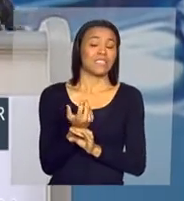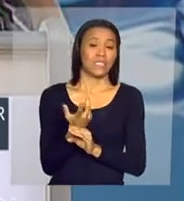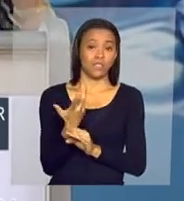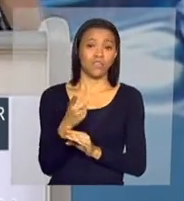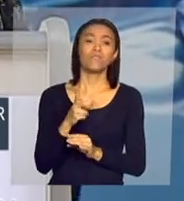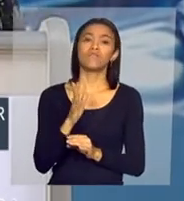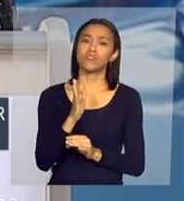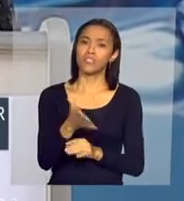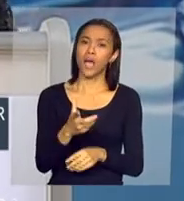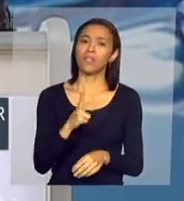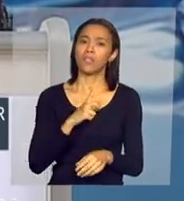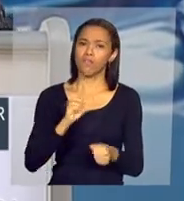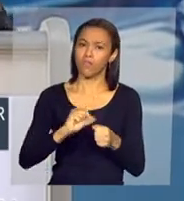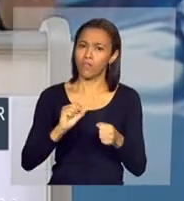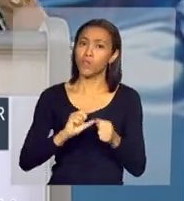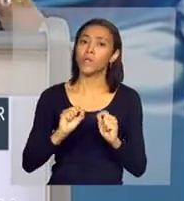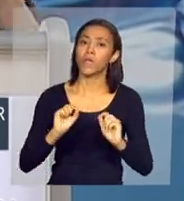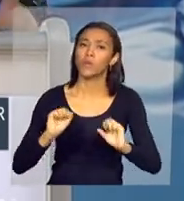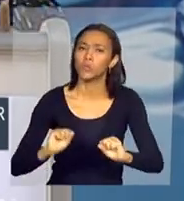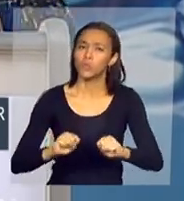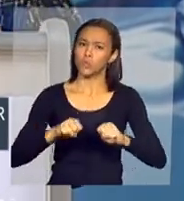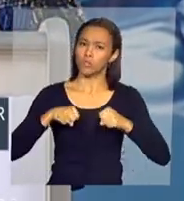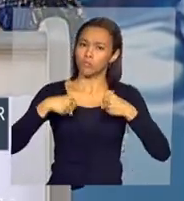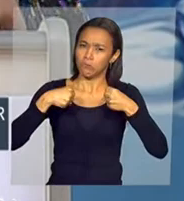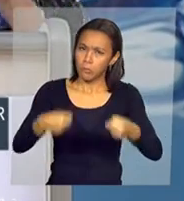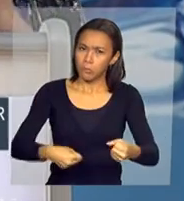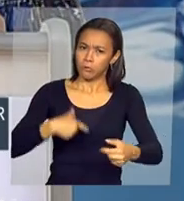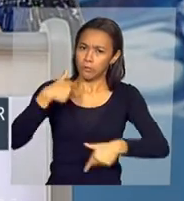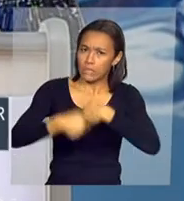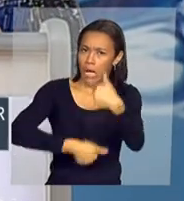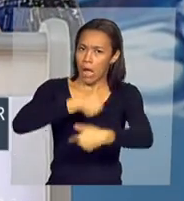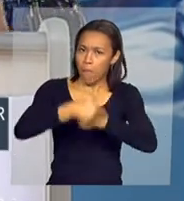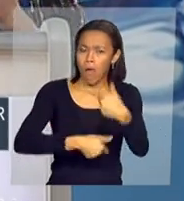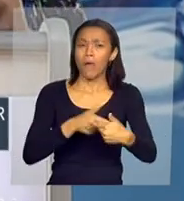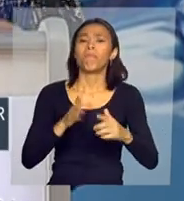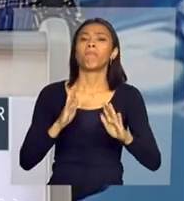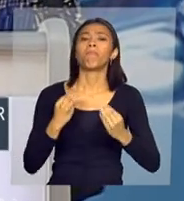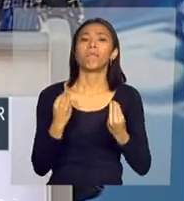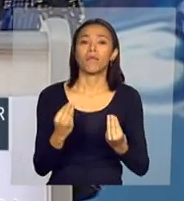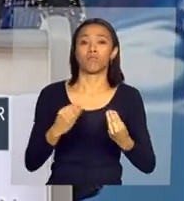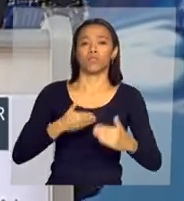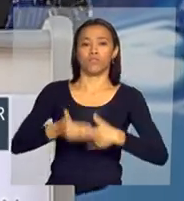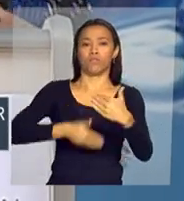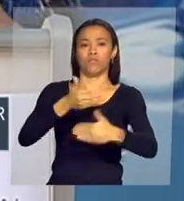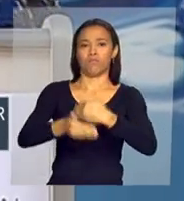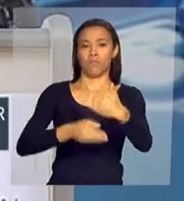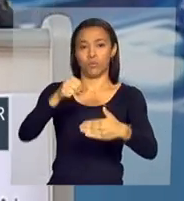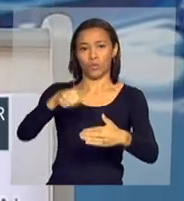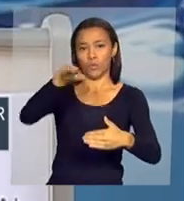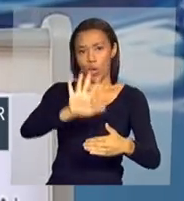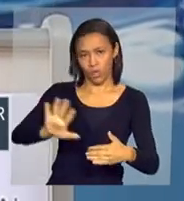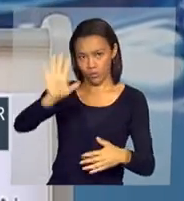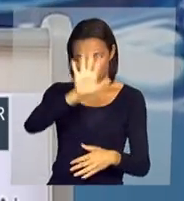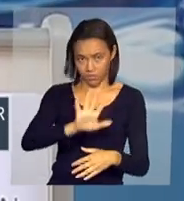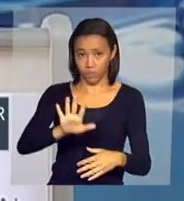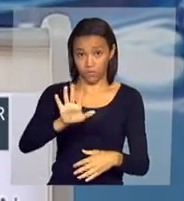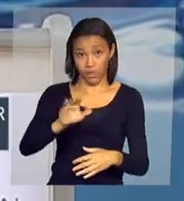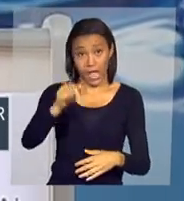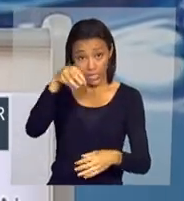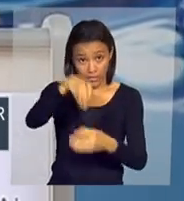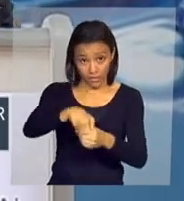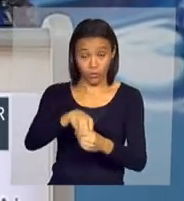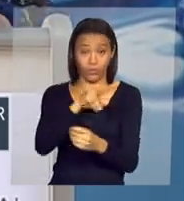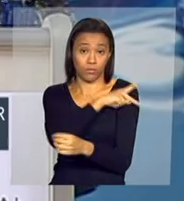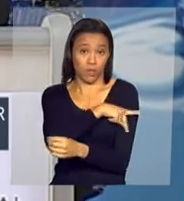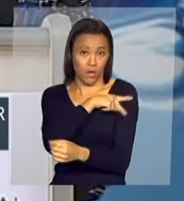feito um grande esforço pelo desenvolvimento do Nordeste e do Piauí. Por isso, quando eu chego